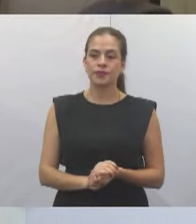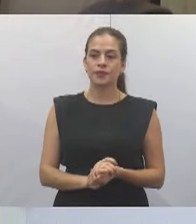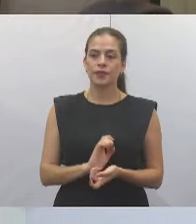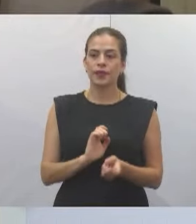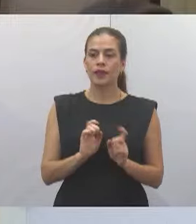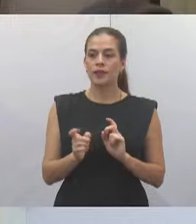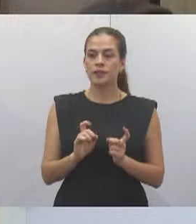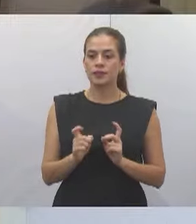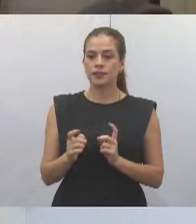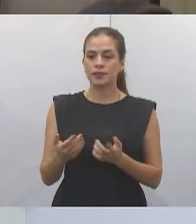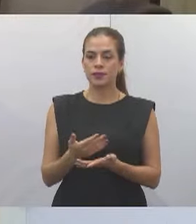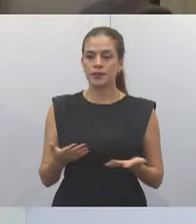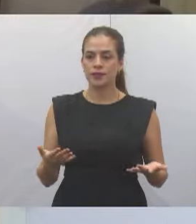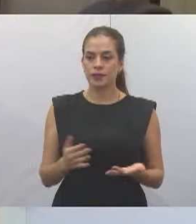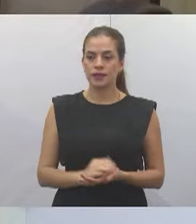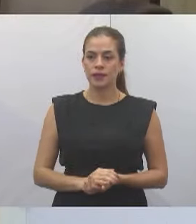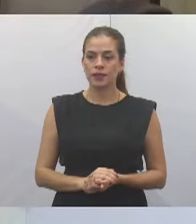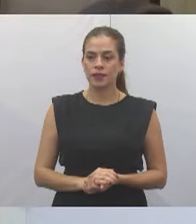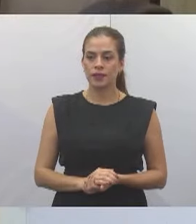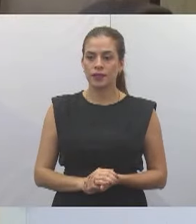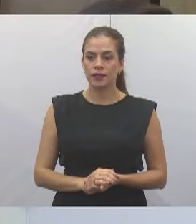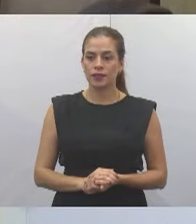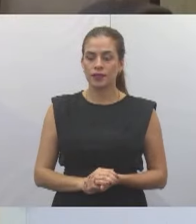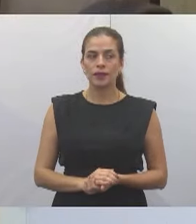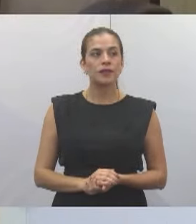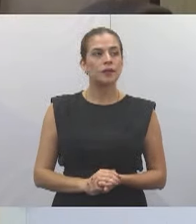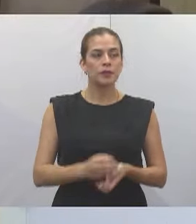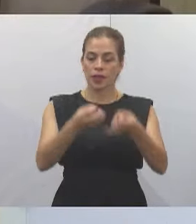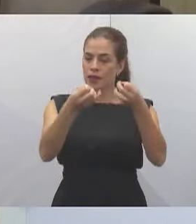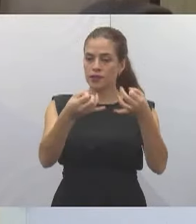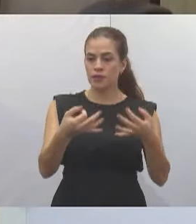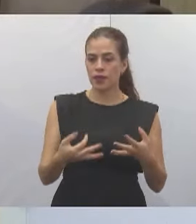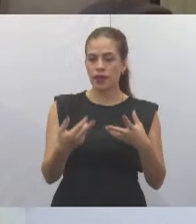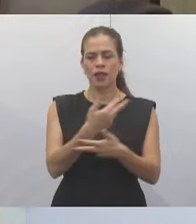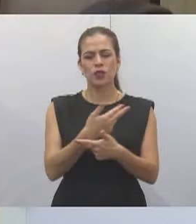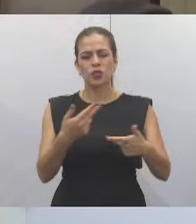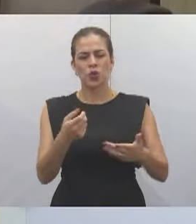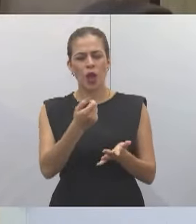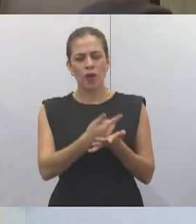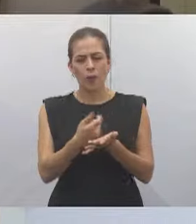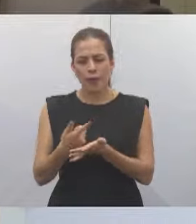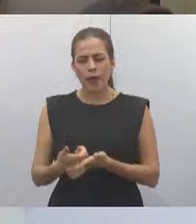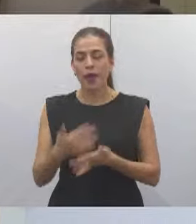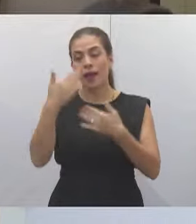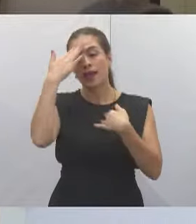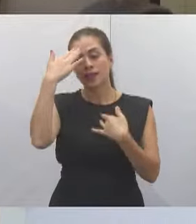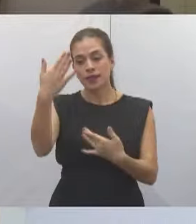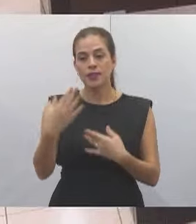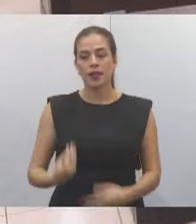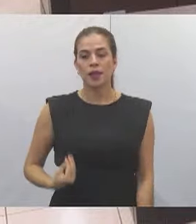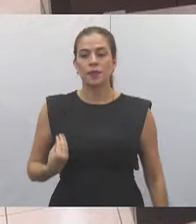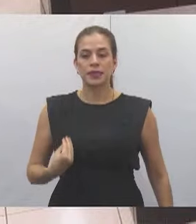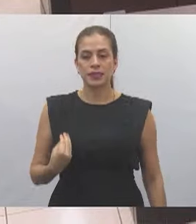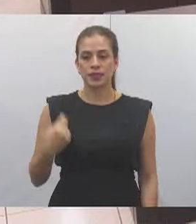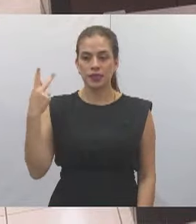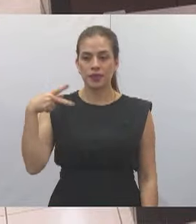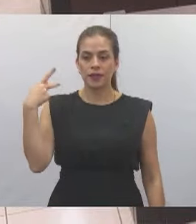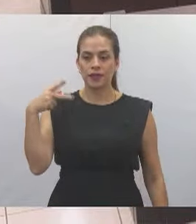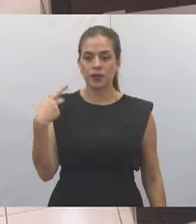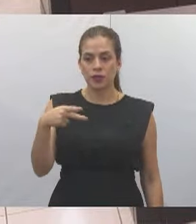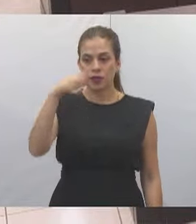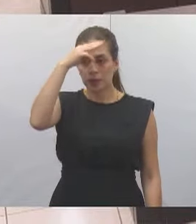Casa para que a gente possa fazer essa prestação de contas. Agradecer a presença da vereadora Maria Amélia,